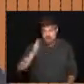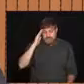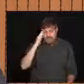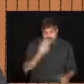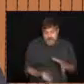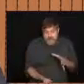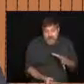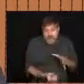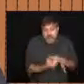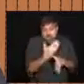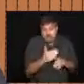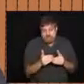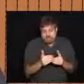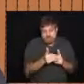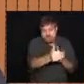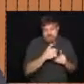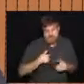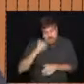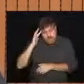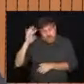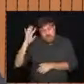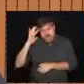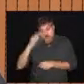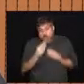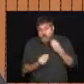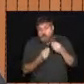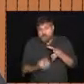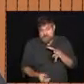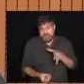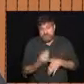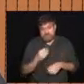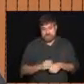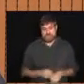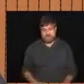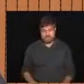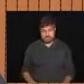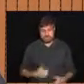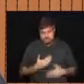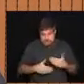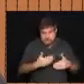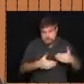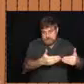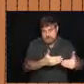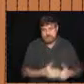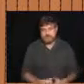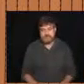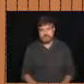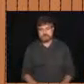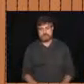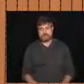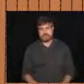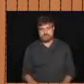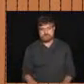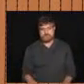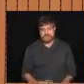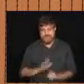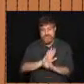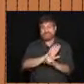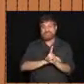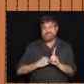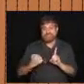desenvolver, ou que nós imaginamos que se desenvolva com o passar do tempo. Assistência